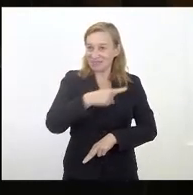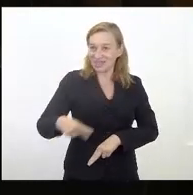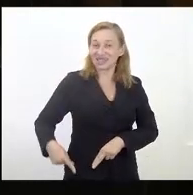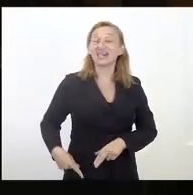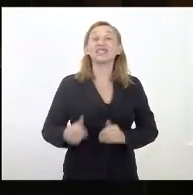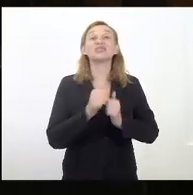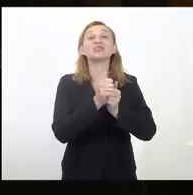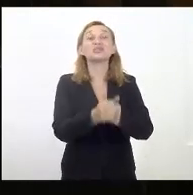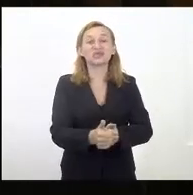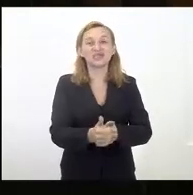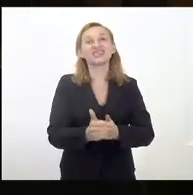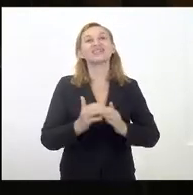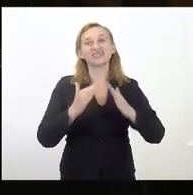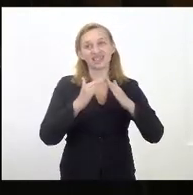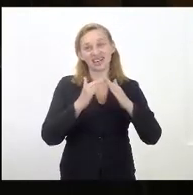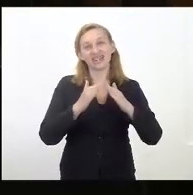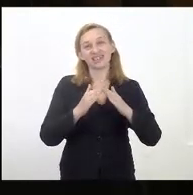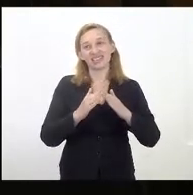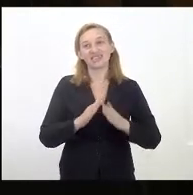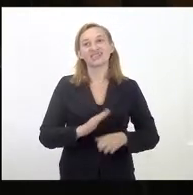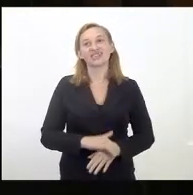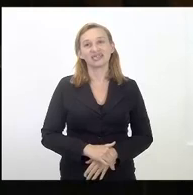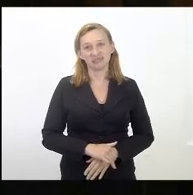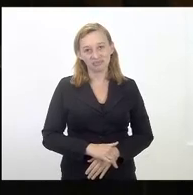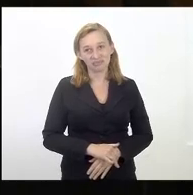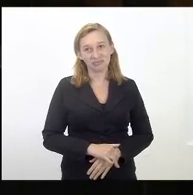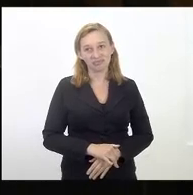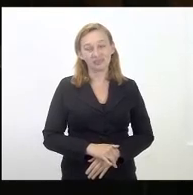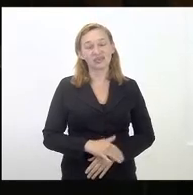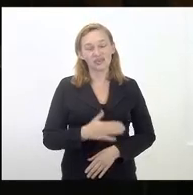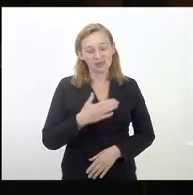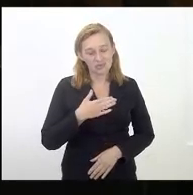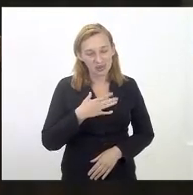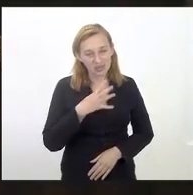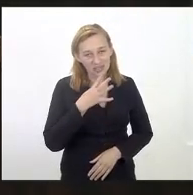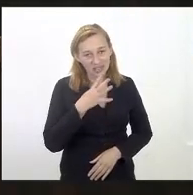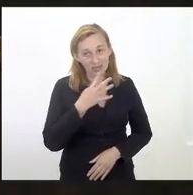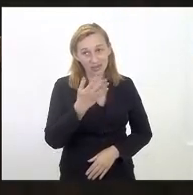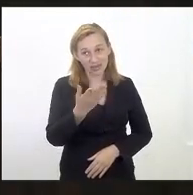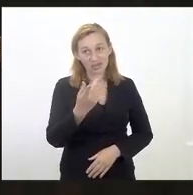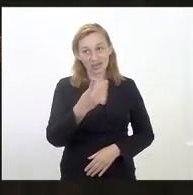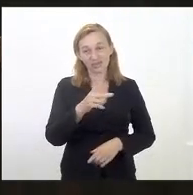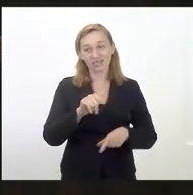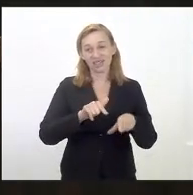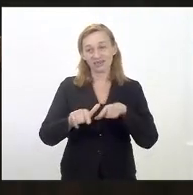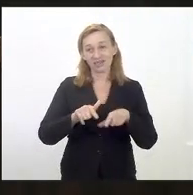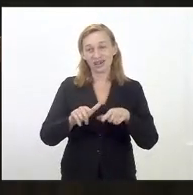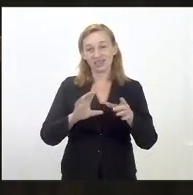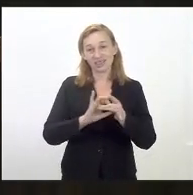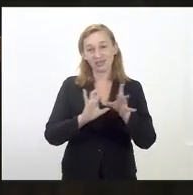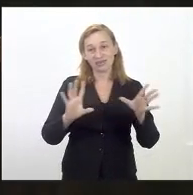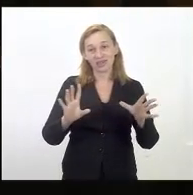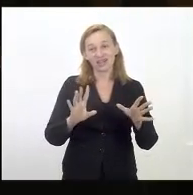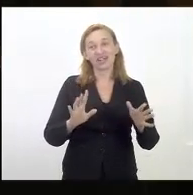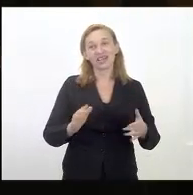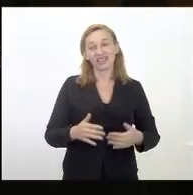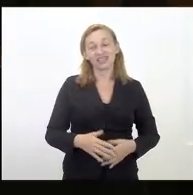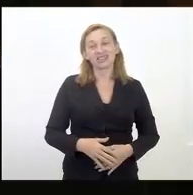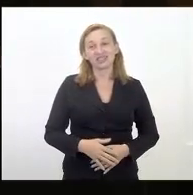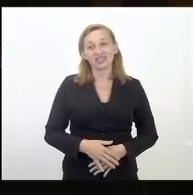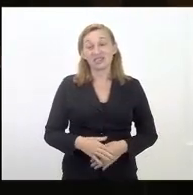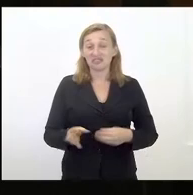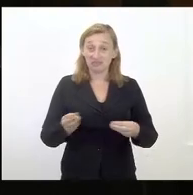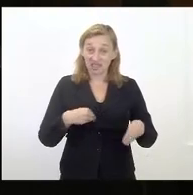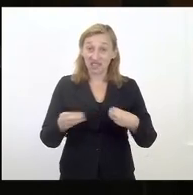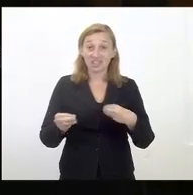conduzido à presidência dessa casa e aqui fica o meu reconhecimento ao seu trabalho EA forma democrática e muito